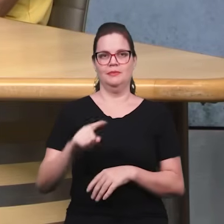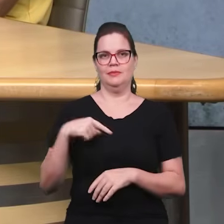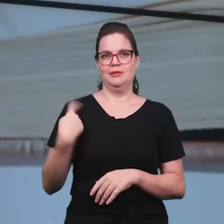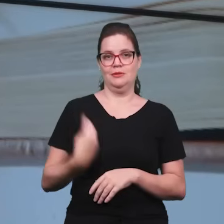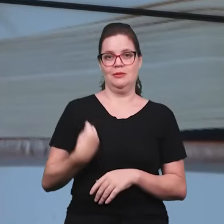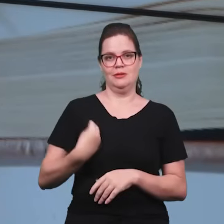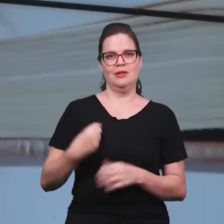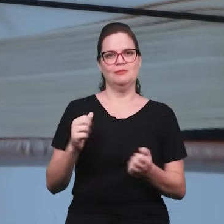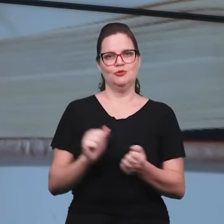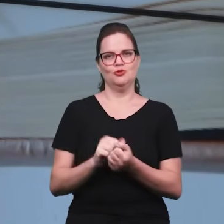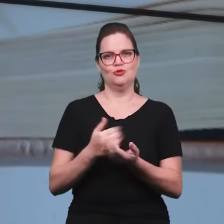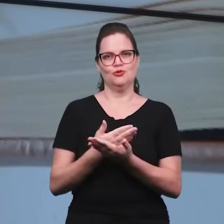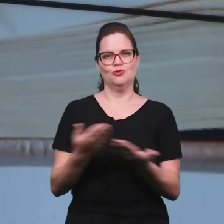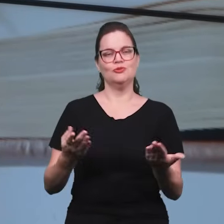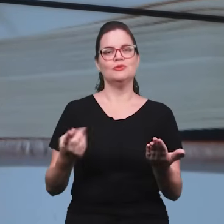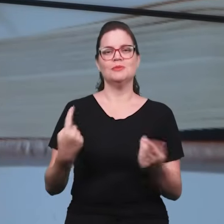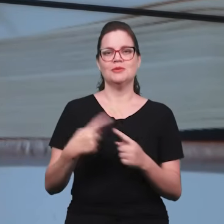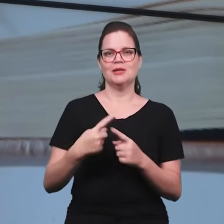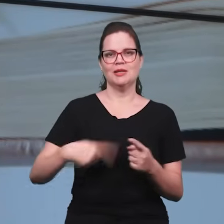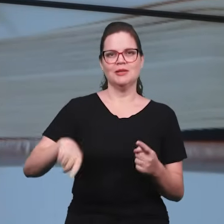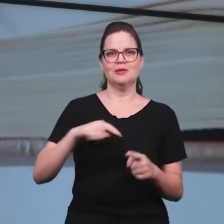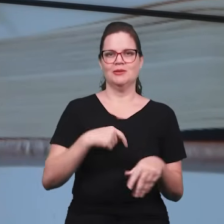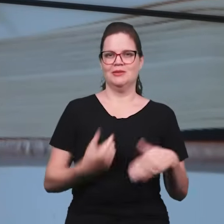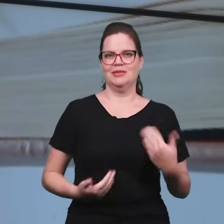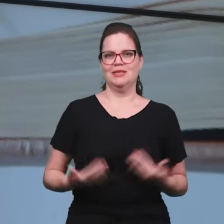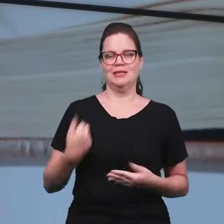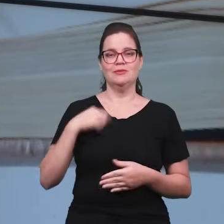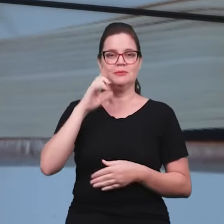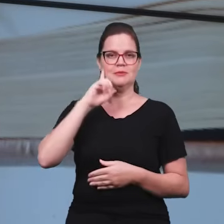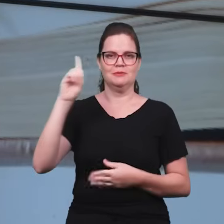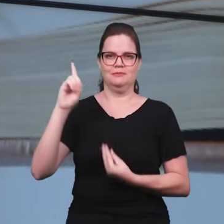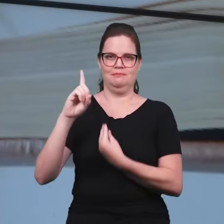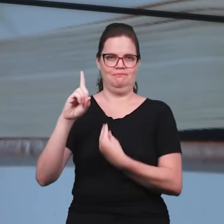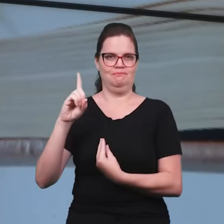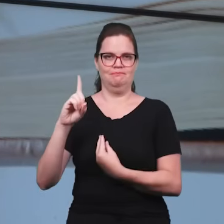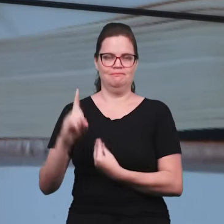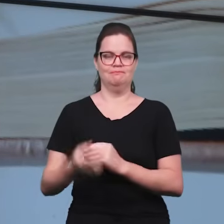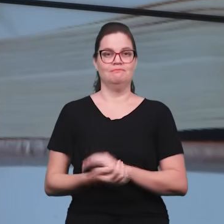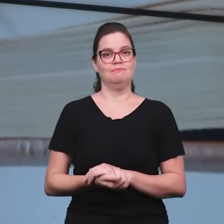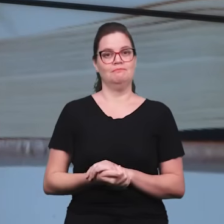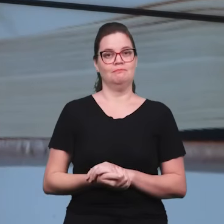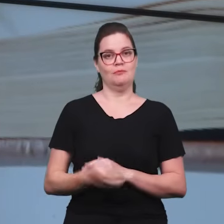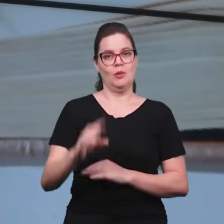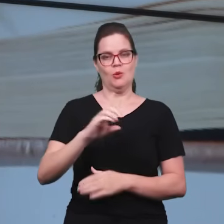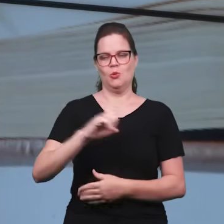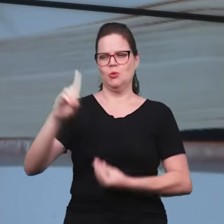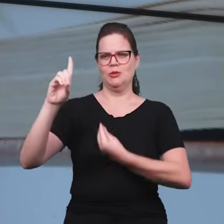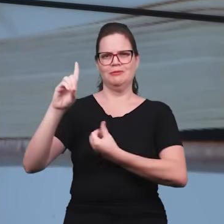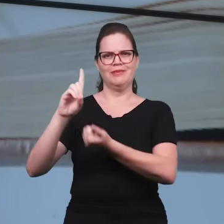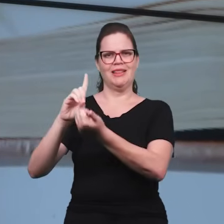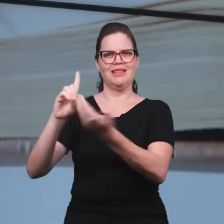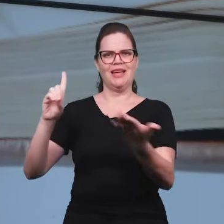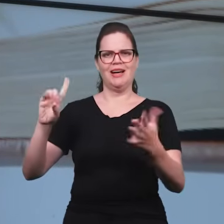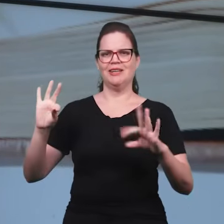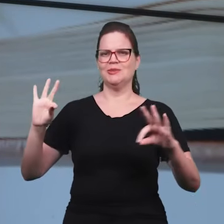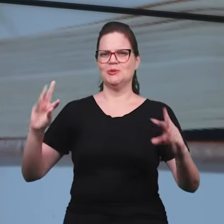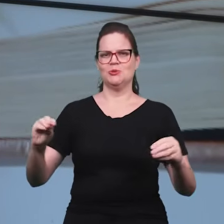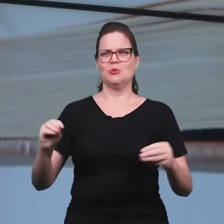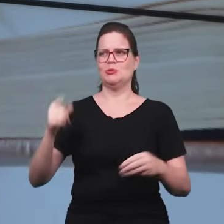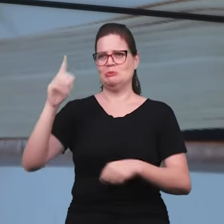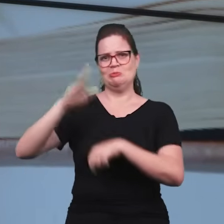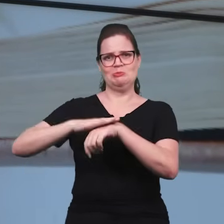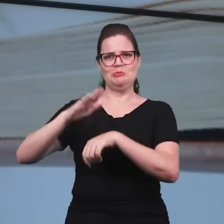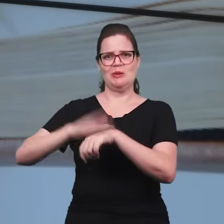nós servimos a um Deus vivo. É um Deus que é o Deus da provisão, o Deus dono do ouro, da